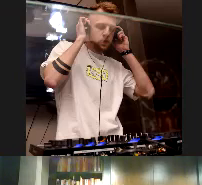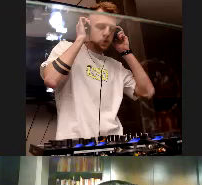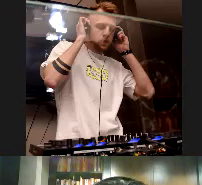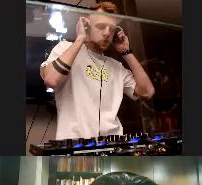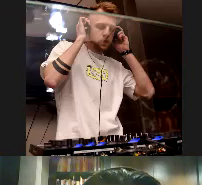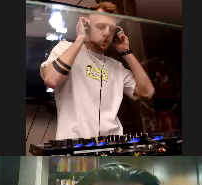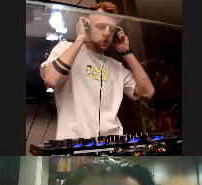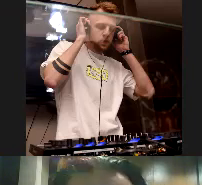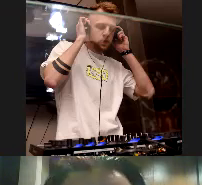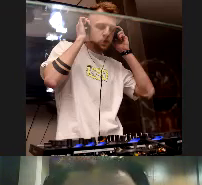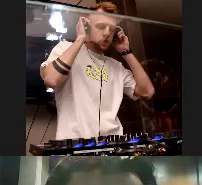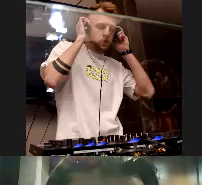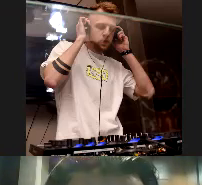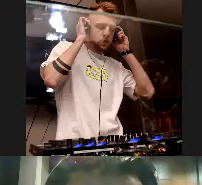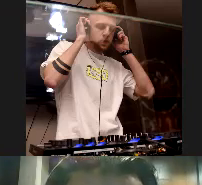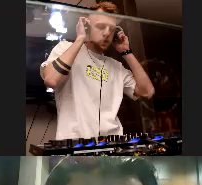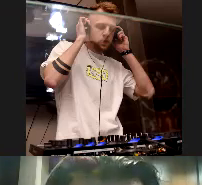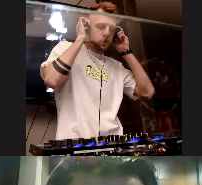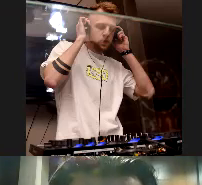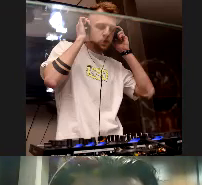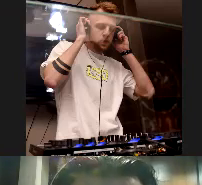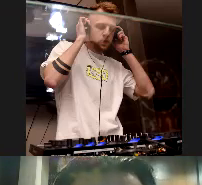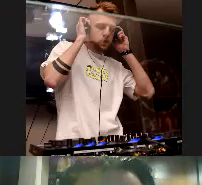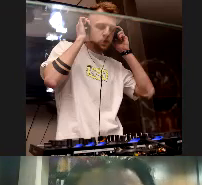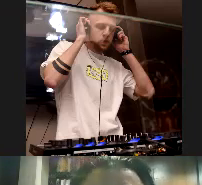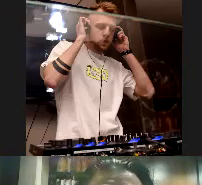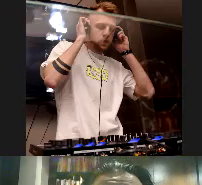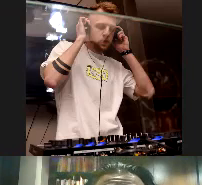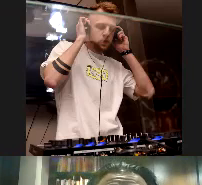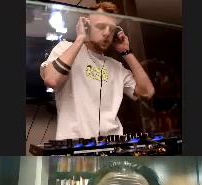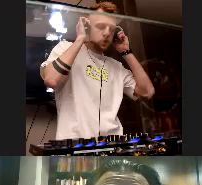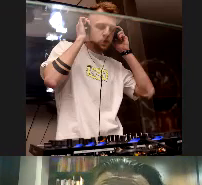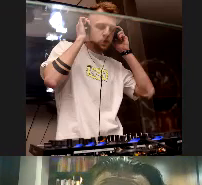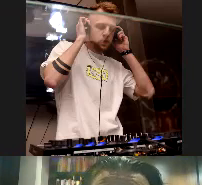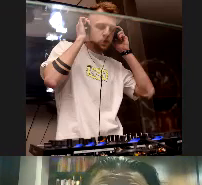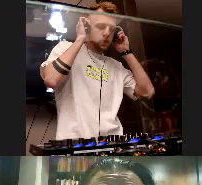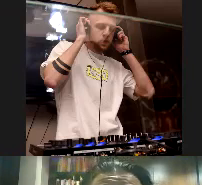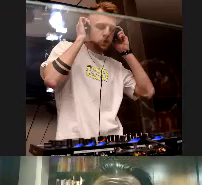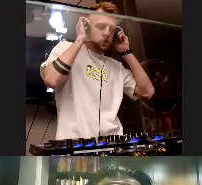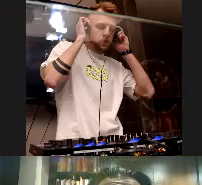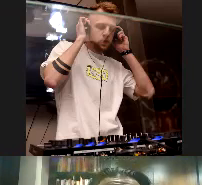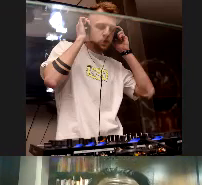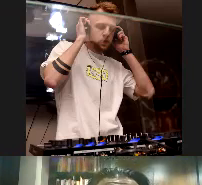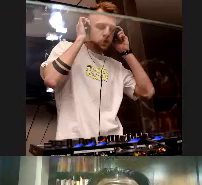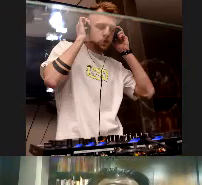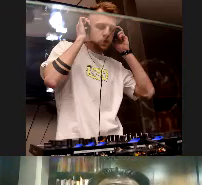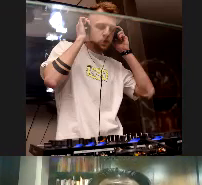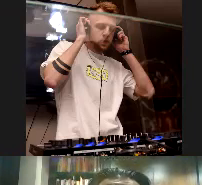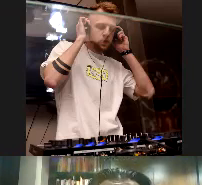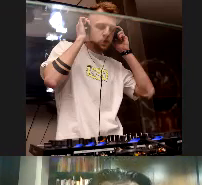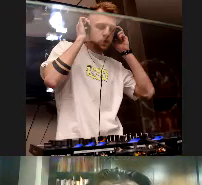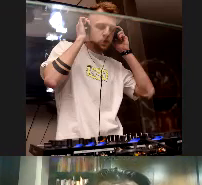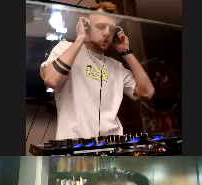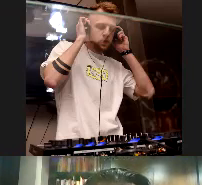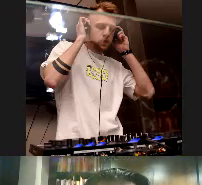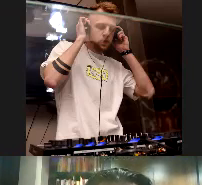esse número cai por terra. Certo? A gente tem que entender aqui que o nosso período de